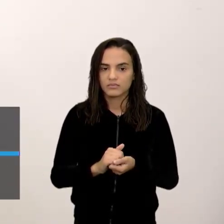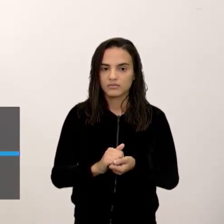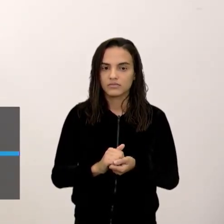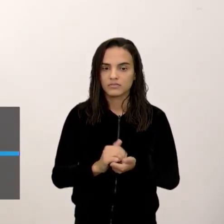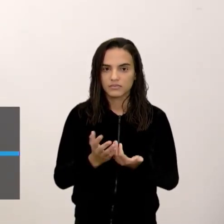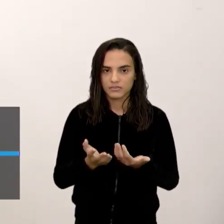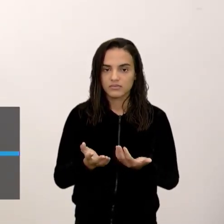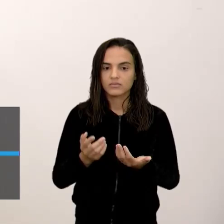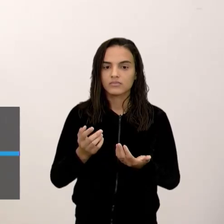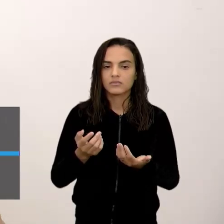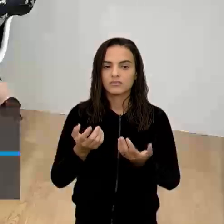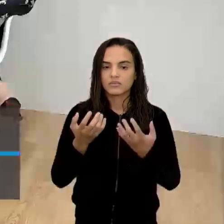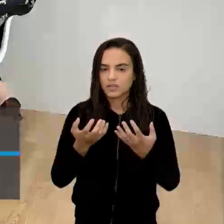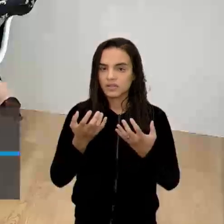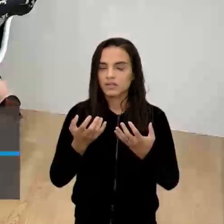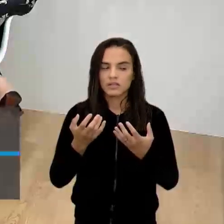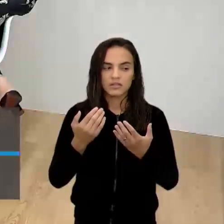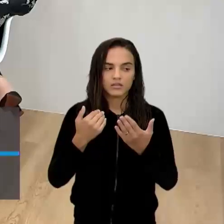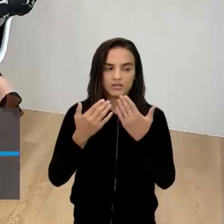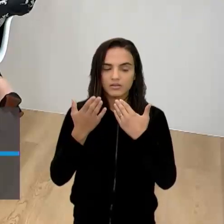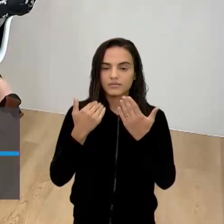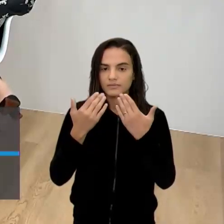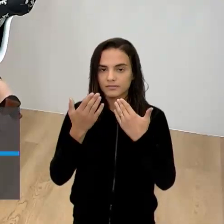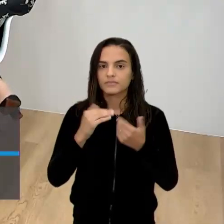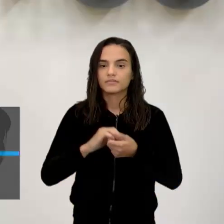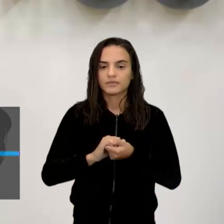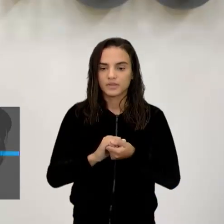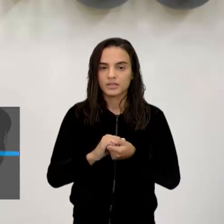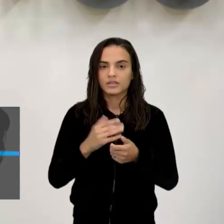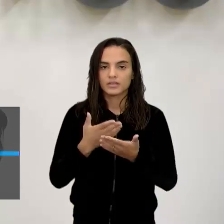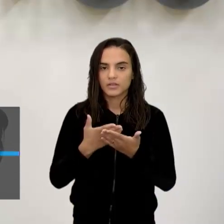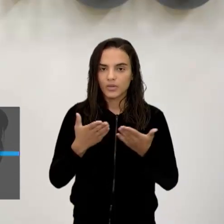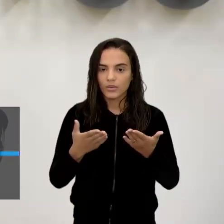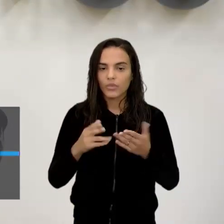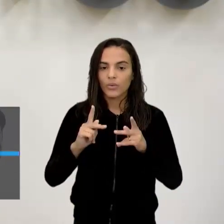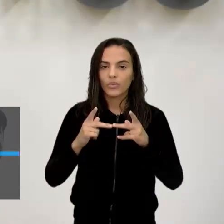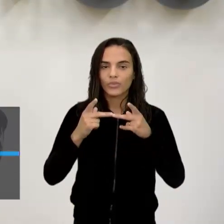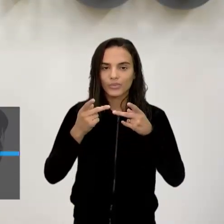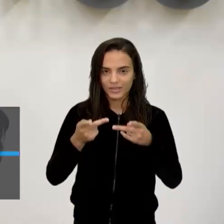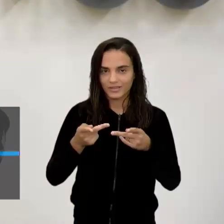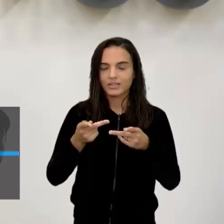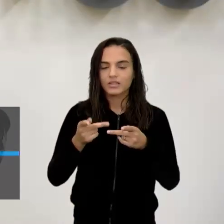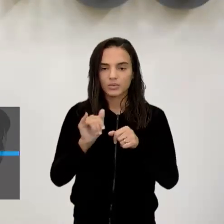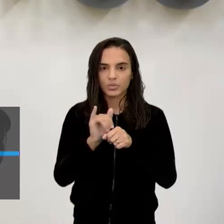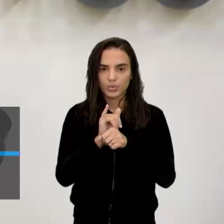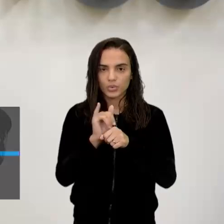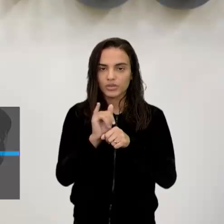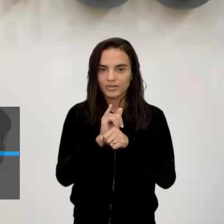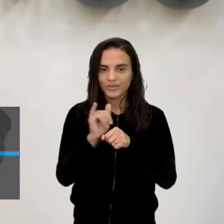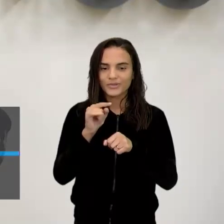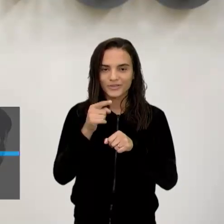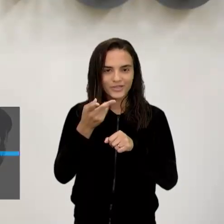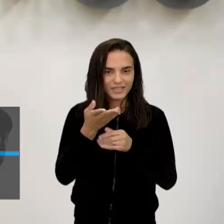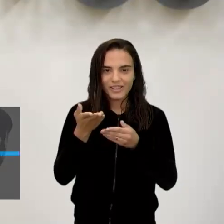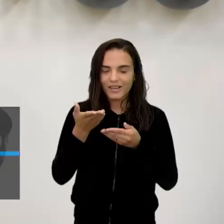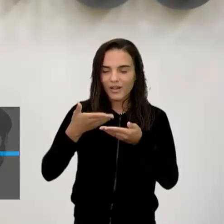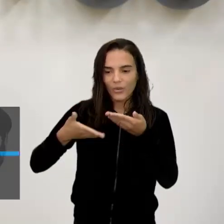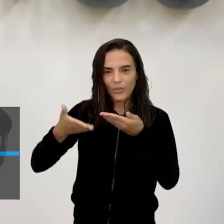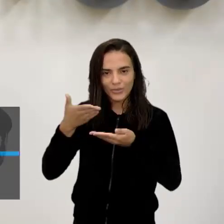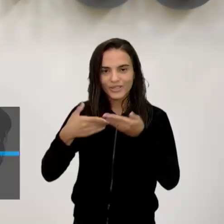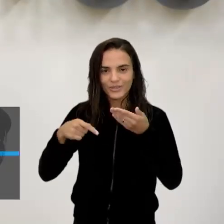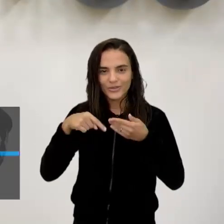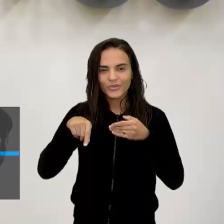Oi, não, eu só queria compartilhar com vocês o link do YouTube que você compartilhou conosco, o